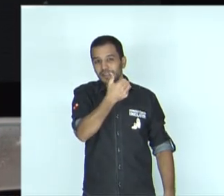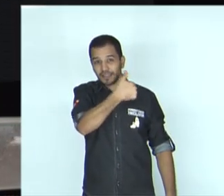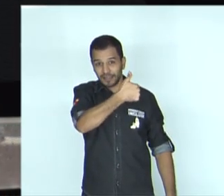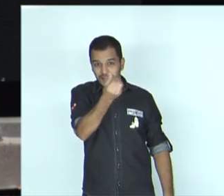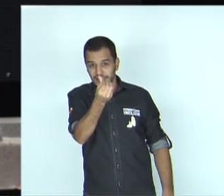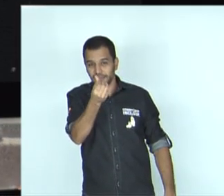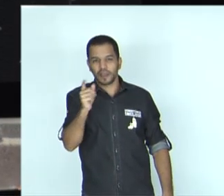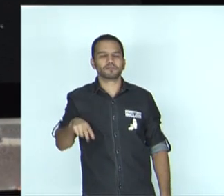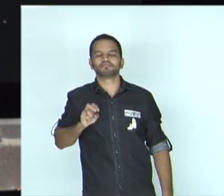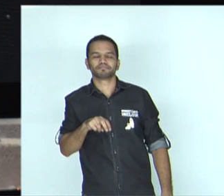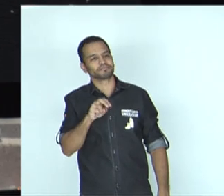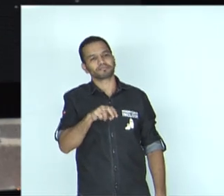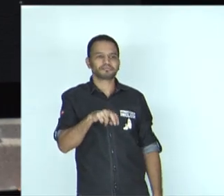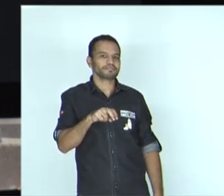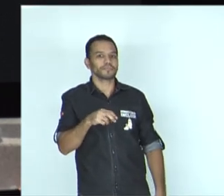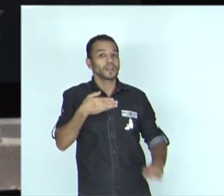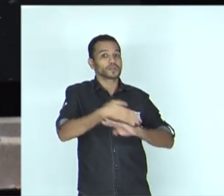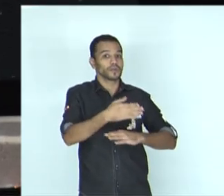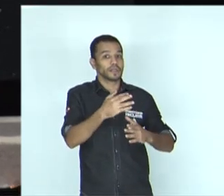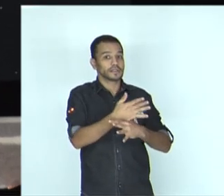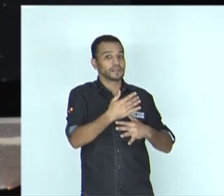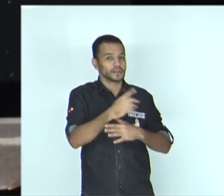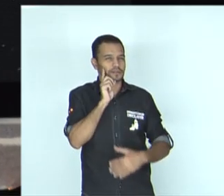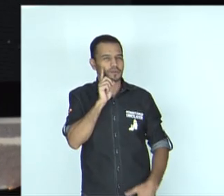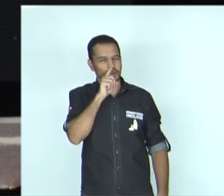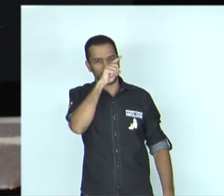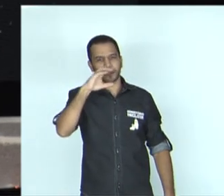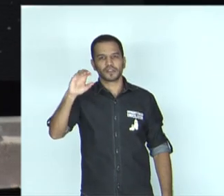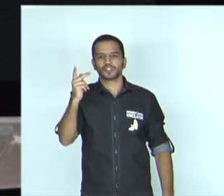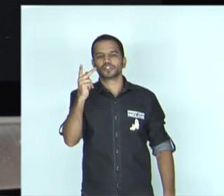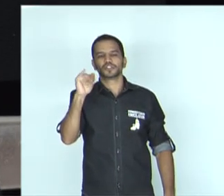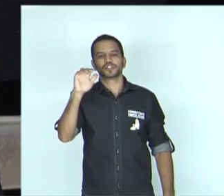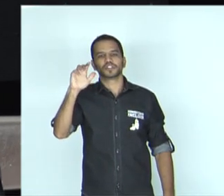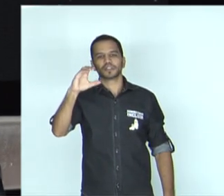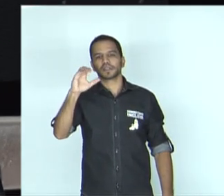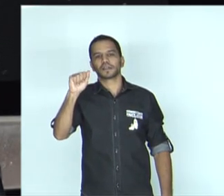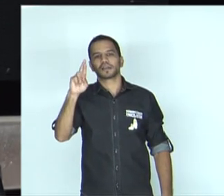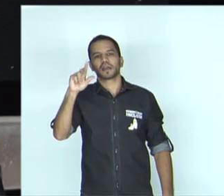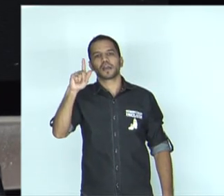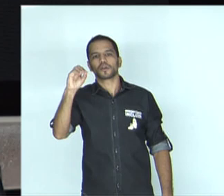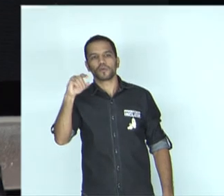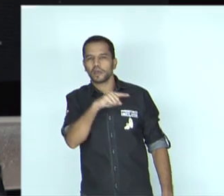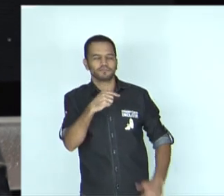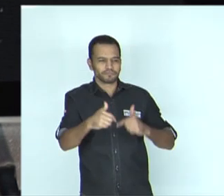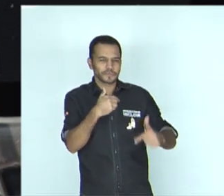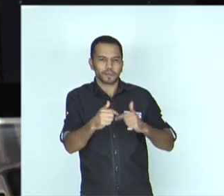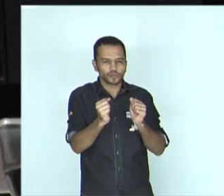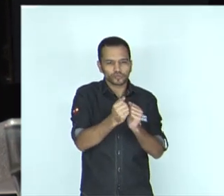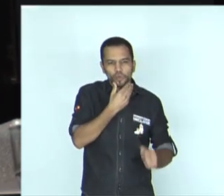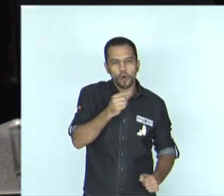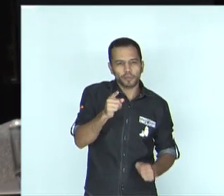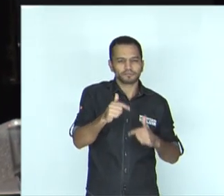Esse garoto chega em Chicago, ele vai trabalhar com um homem. Depois de um tempo, ele começa a ser